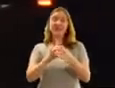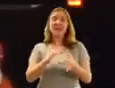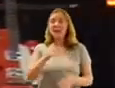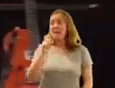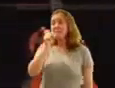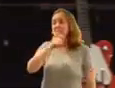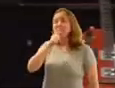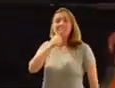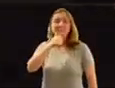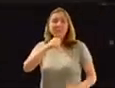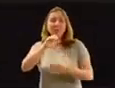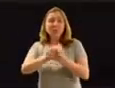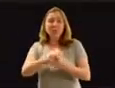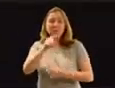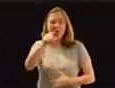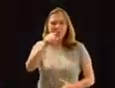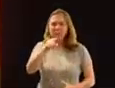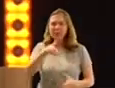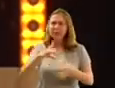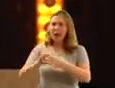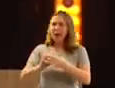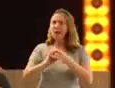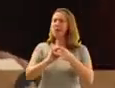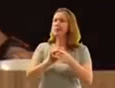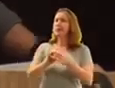trouxa. Você está fazendo aliança com a pessoa errada.